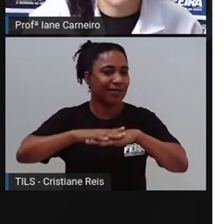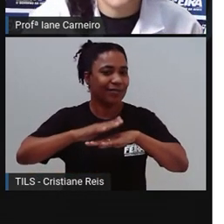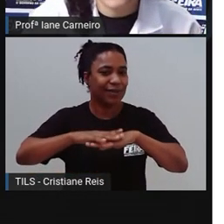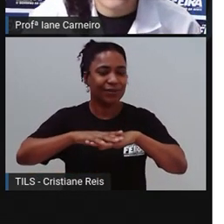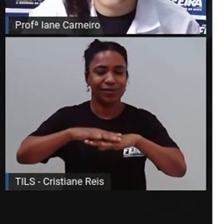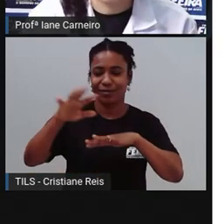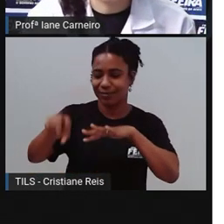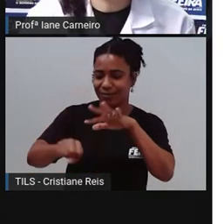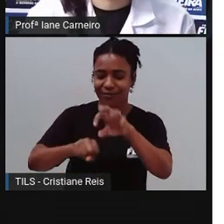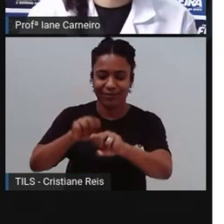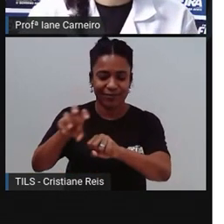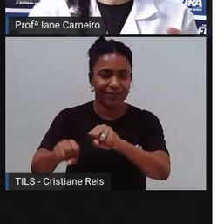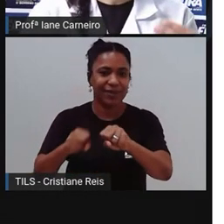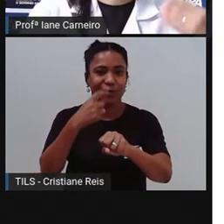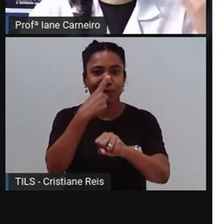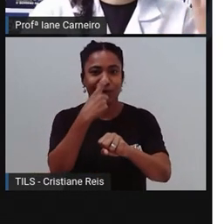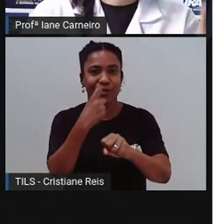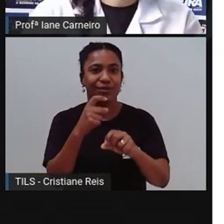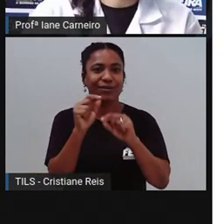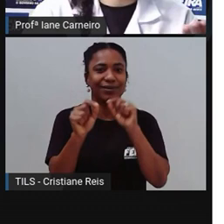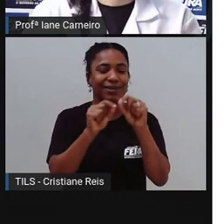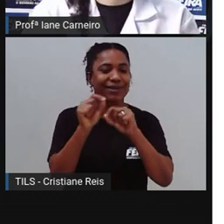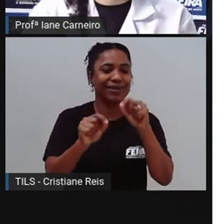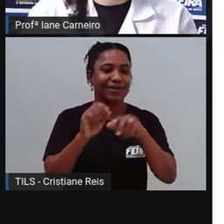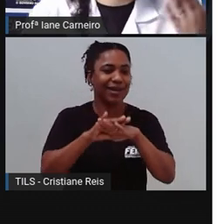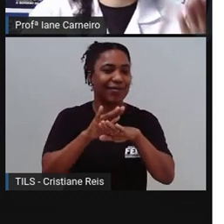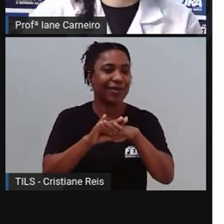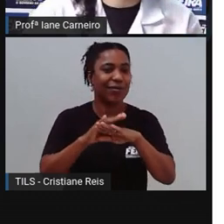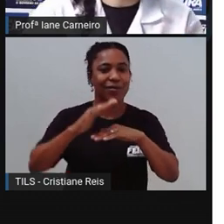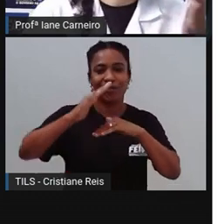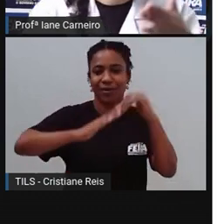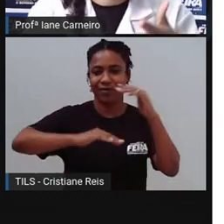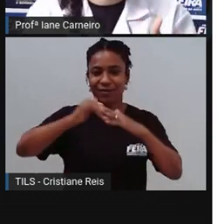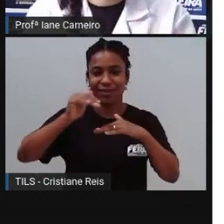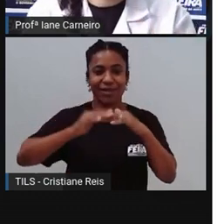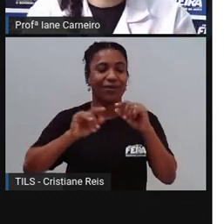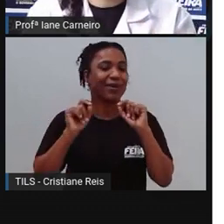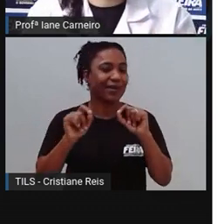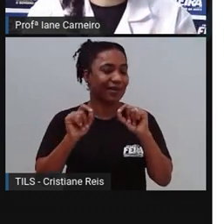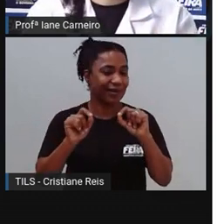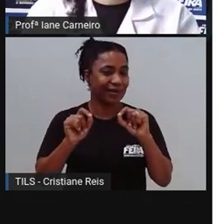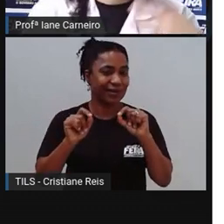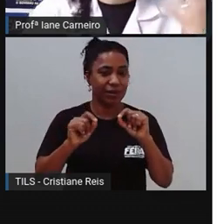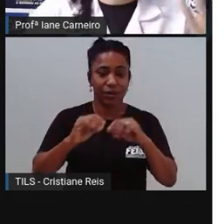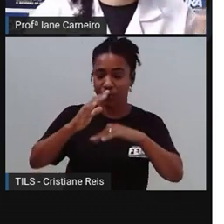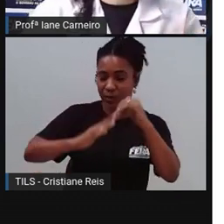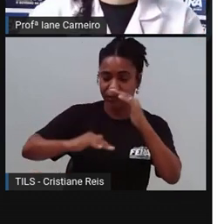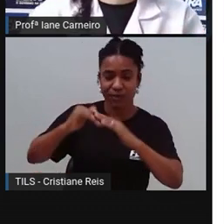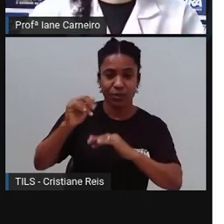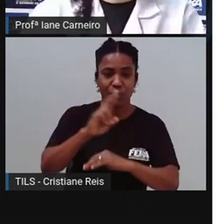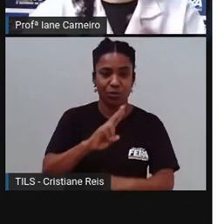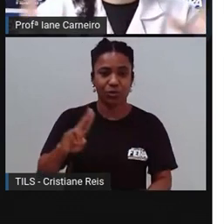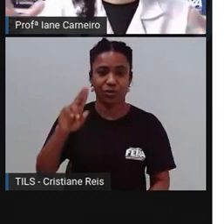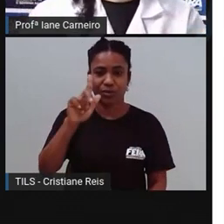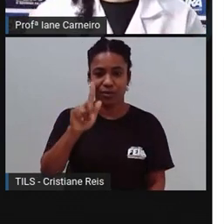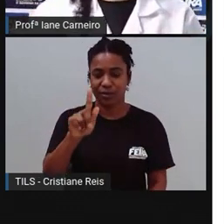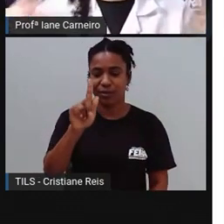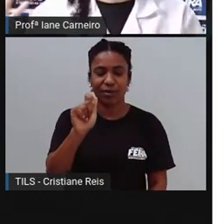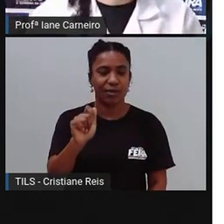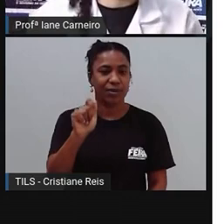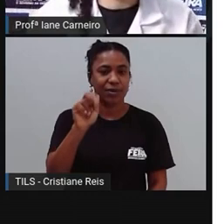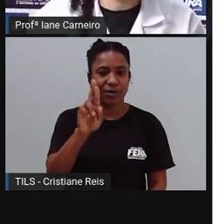desse material, né? O profissional responsável por coletar é o gari, né? Esse é o nome mais